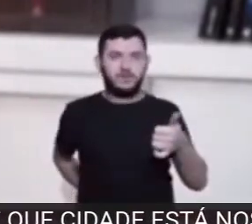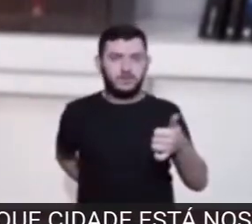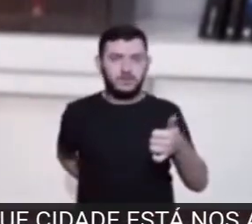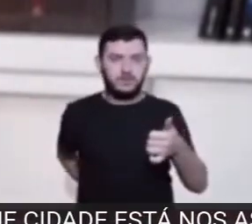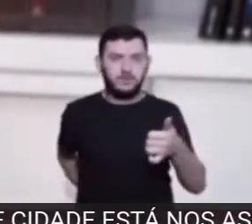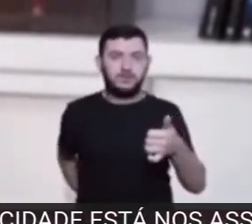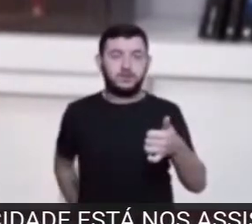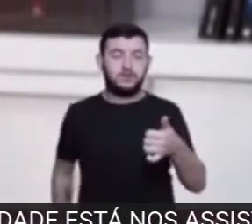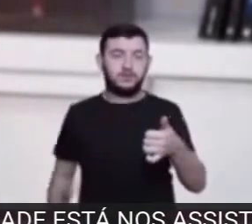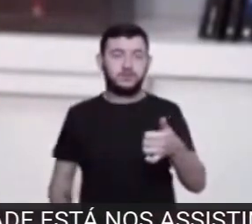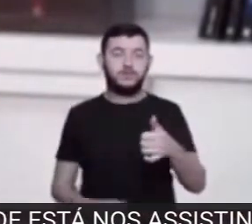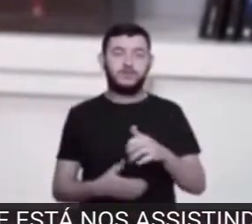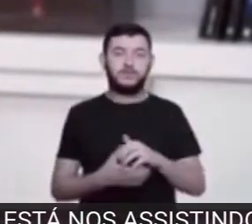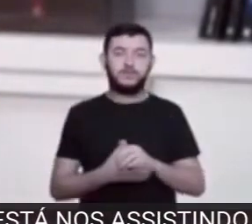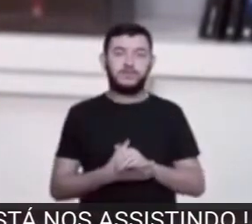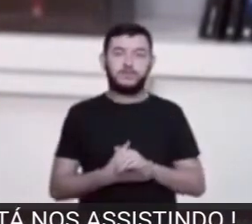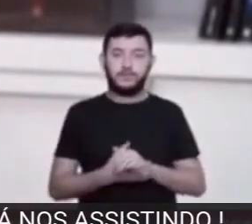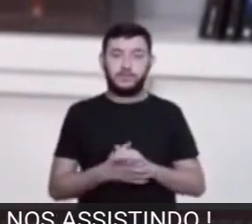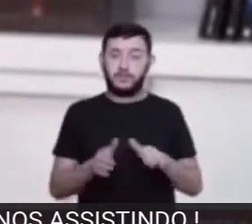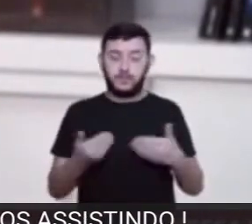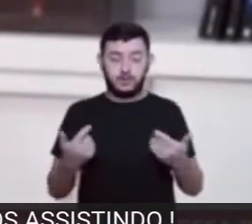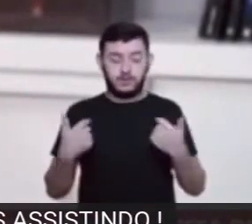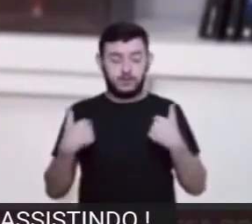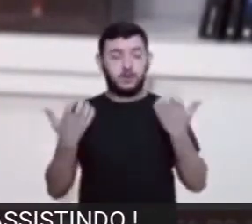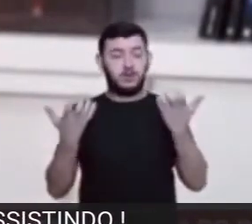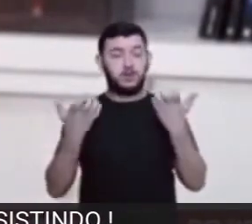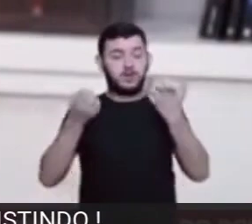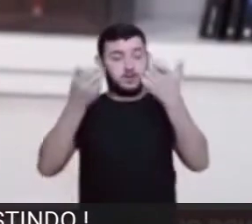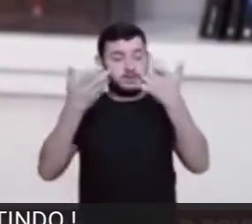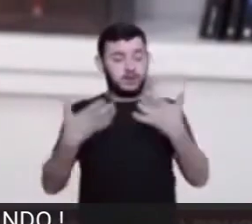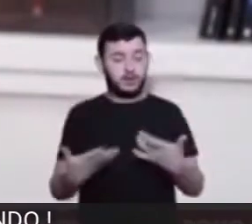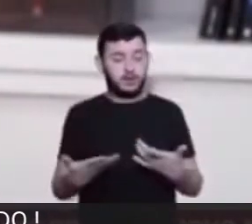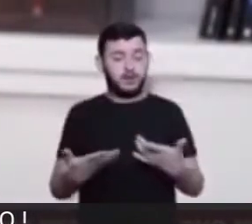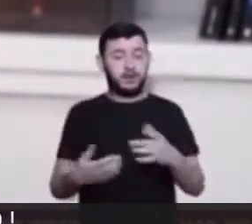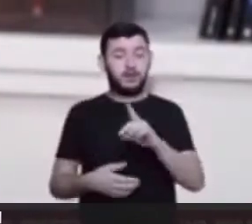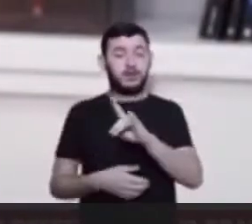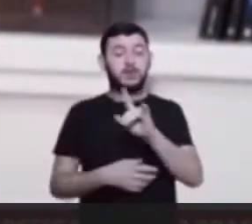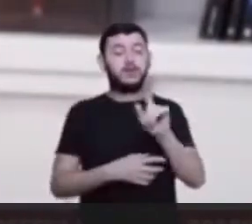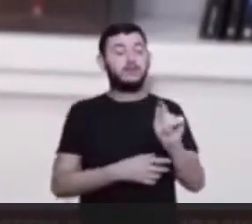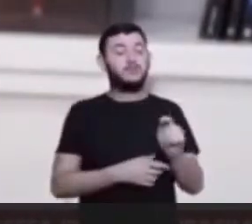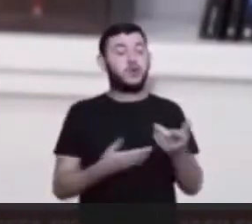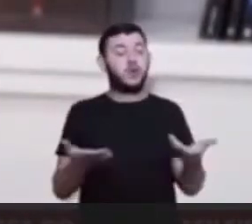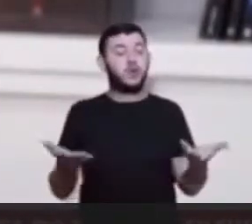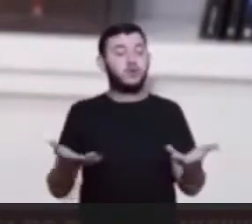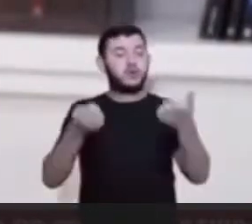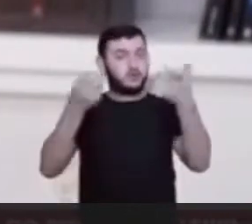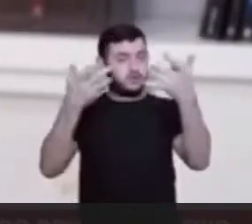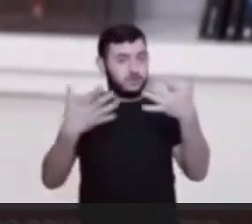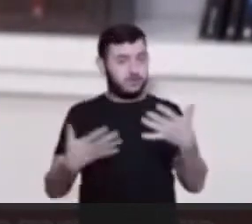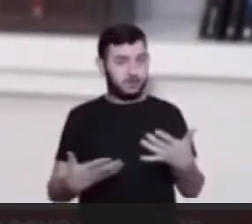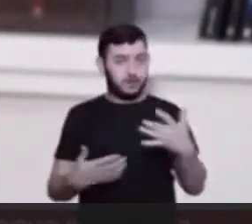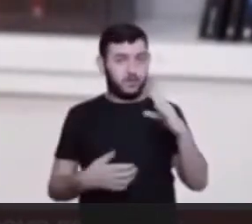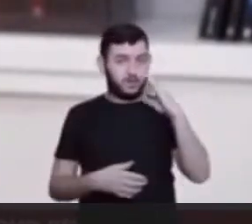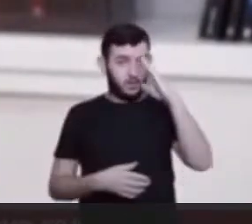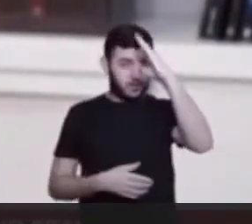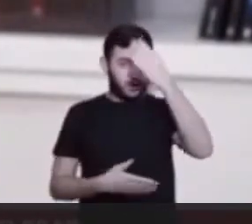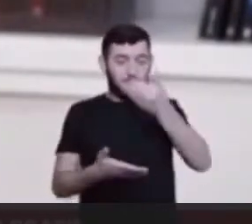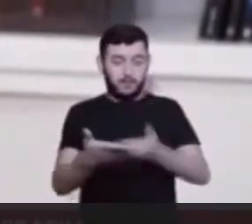2021. Eu quero dizer o seguinte, eu estou dizendo nessa data o seguinte, o Bolsonaro vai perder as eleições em